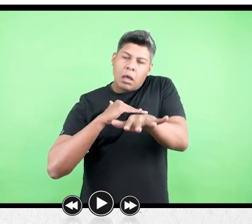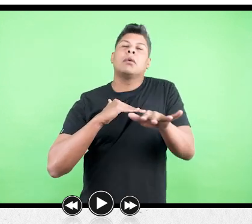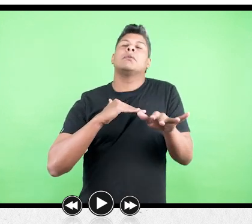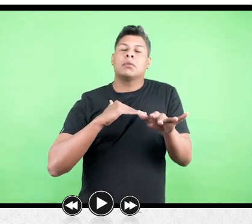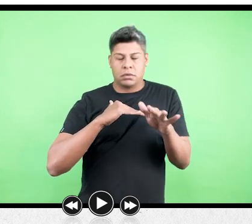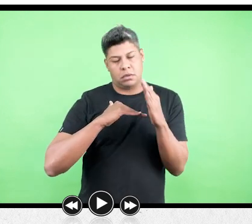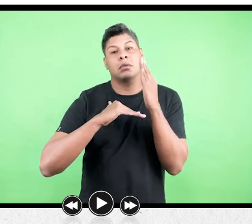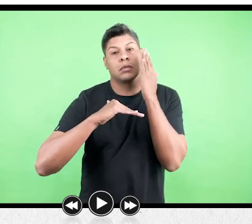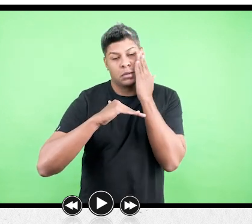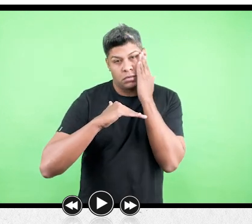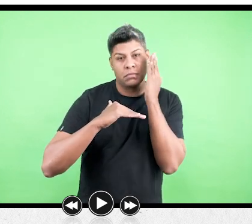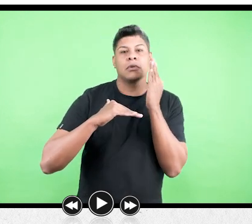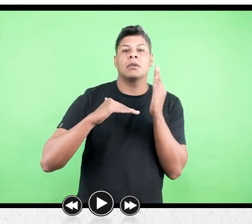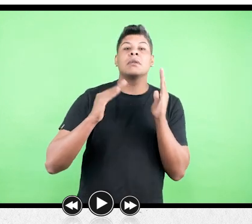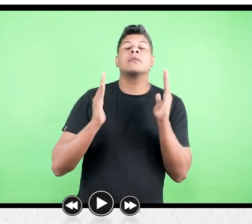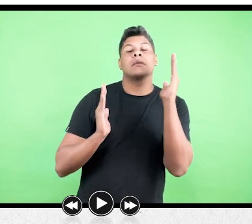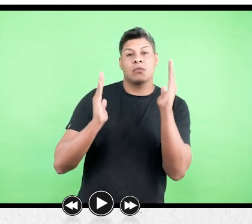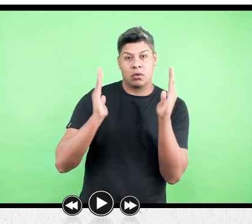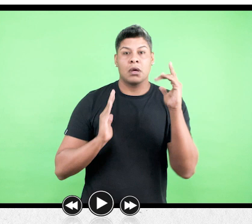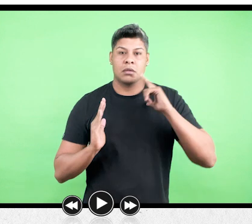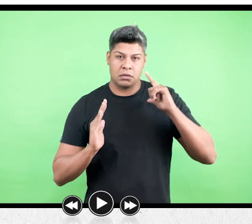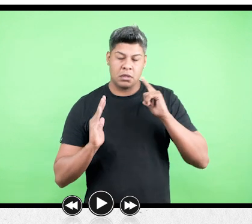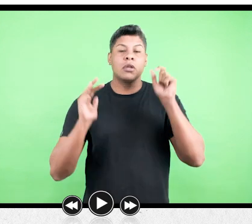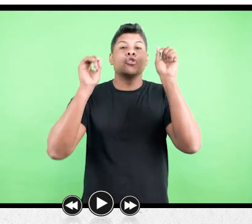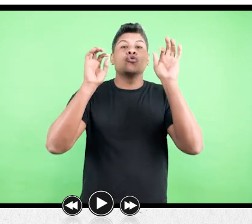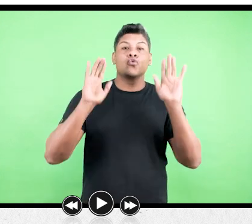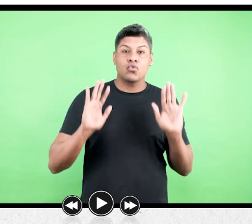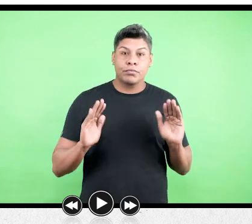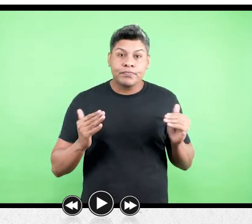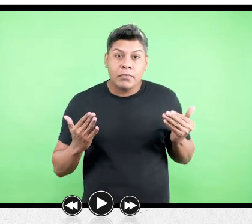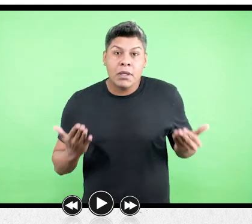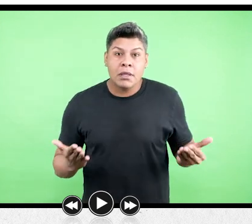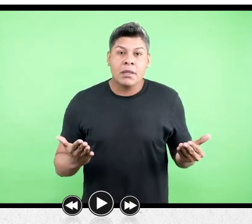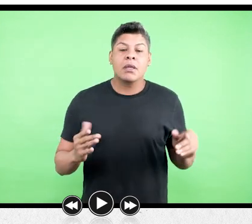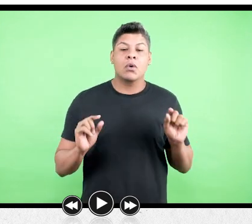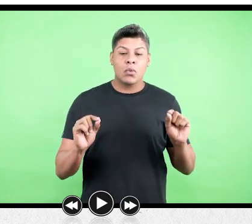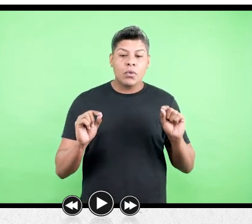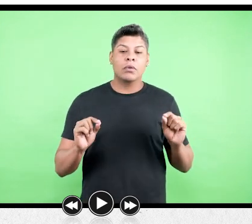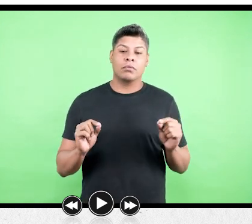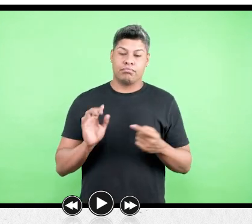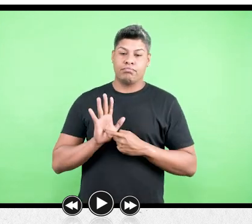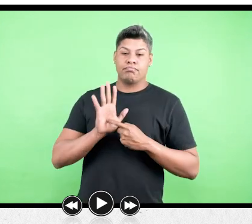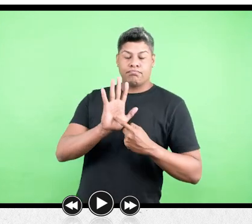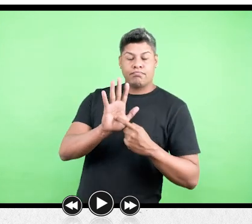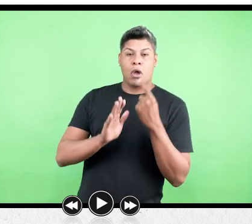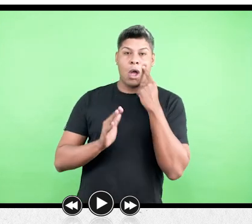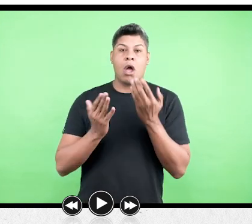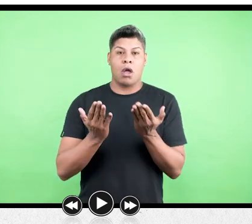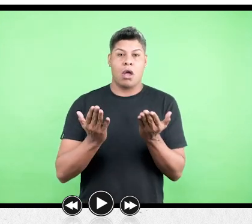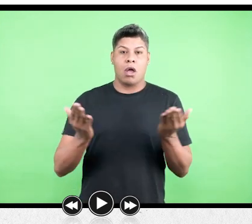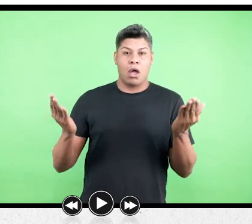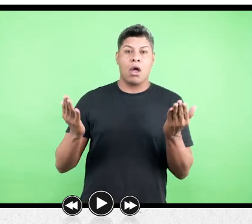com temporadas de chuva. Então, se nós pegarmos aqui um esquema, ele